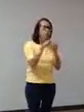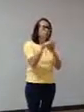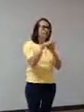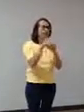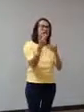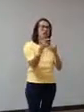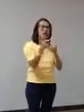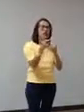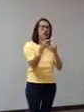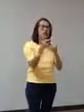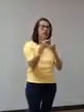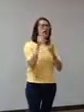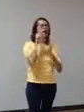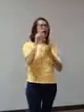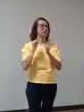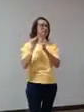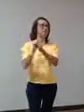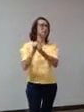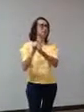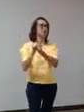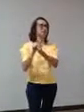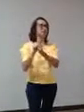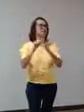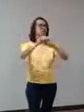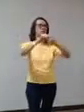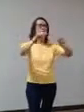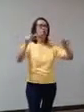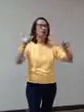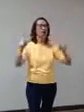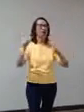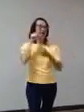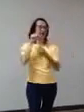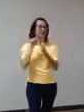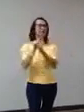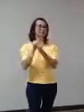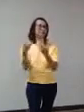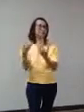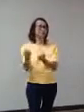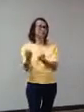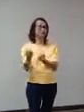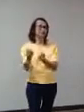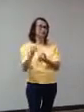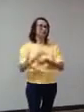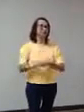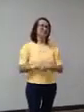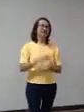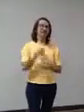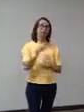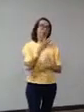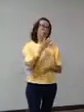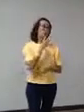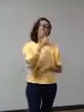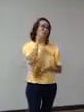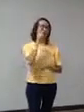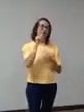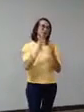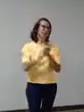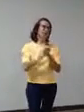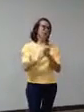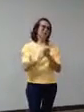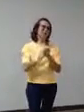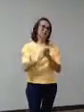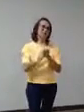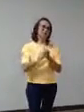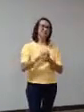eu não a conheci. O Tim, eu fiquei sabendo dele, entrei em contato e aí ele acabou participando da